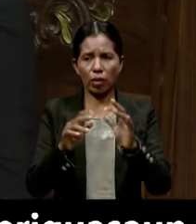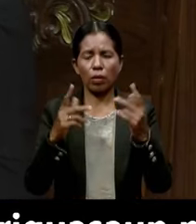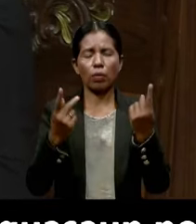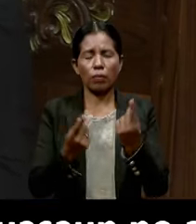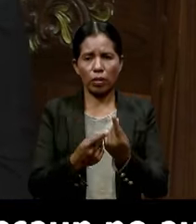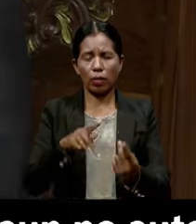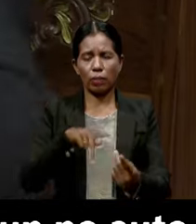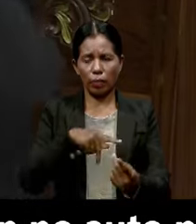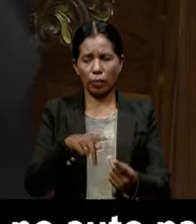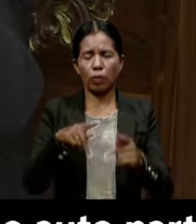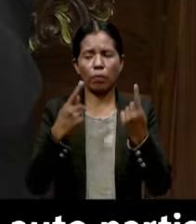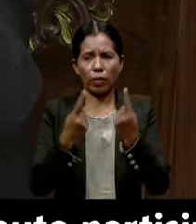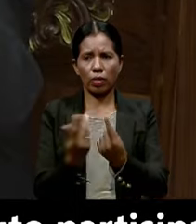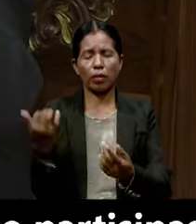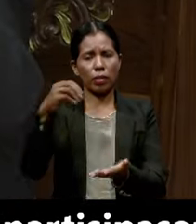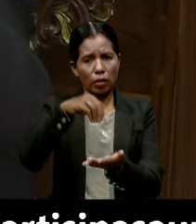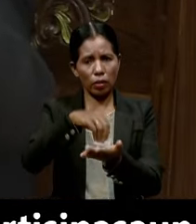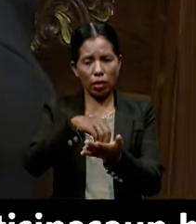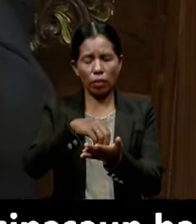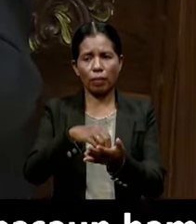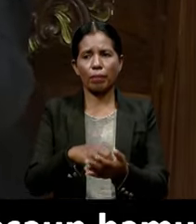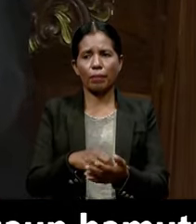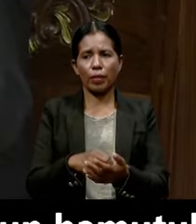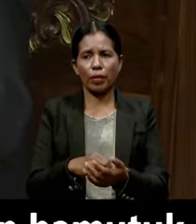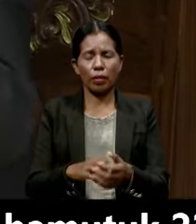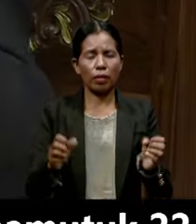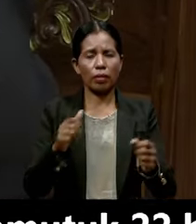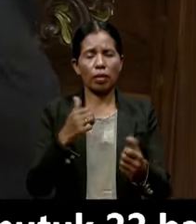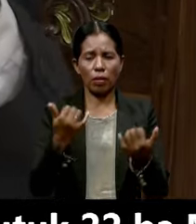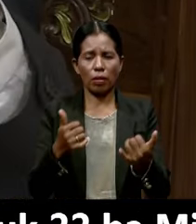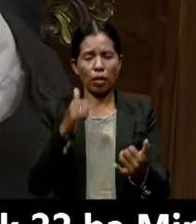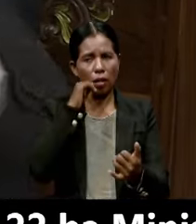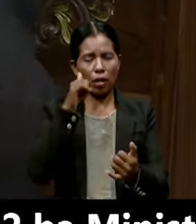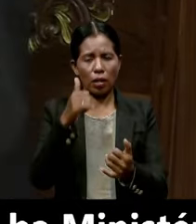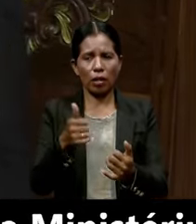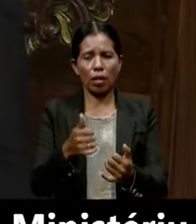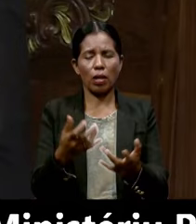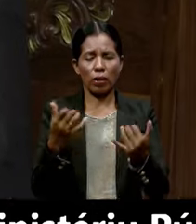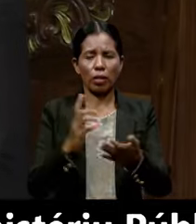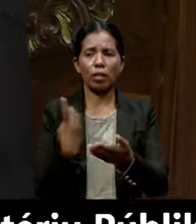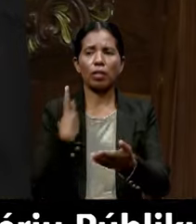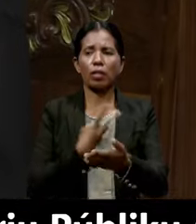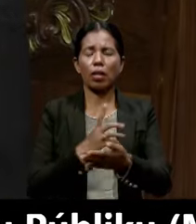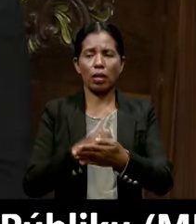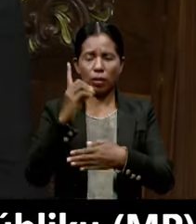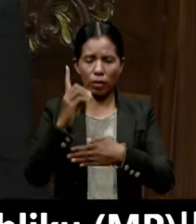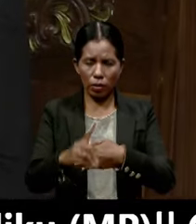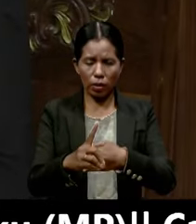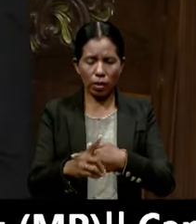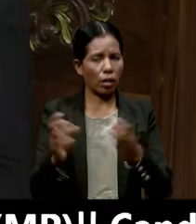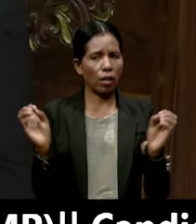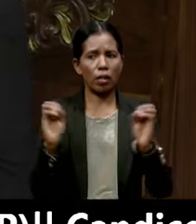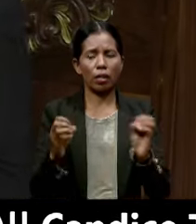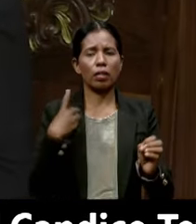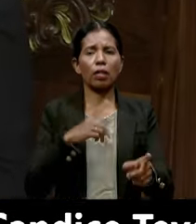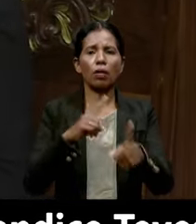investimento. E tem que ter investimento a longo prazo. Não é batida hoje em aba, não. Nós, nós, nós, agora, e tal, desenvolvimento, ser o biscoito, que só, né? Nós. E depois, se